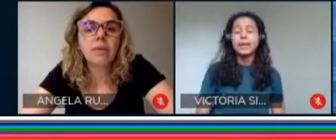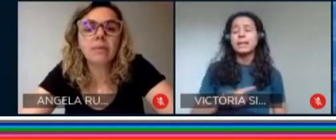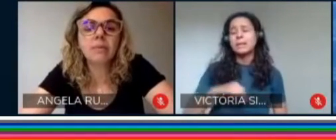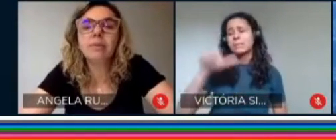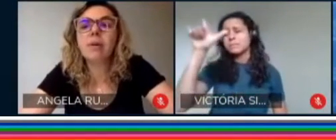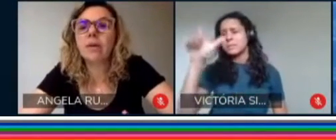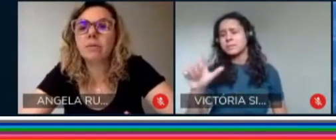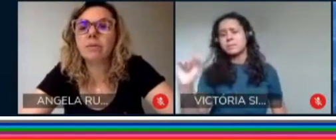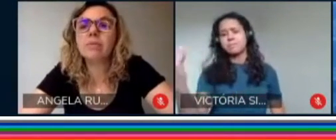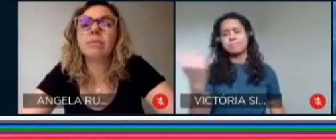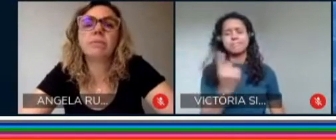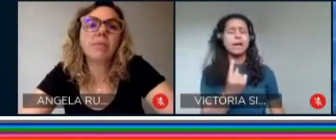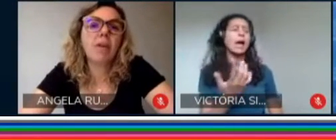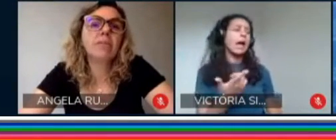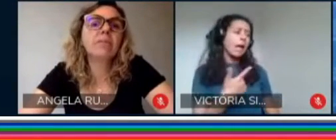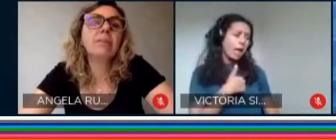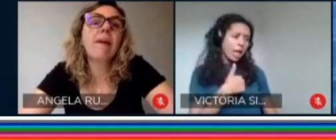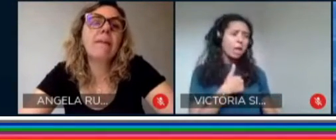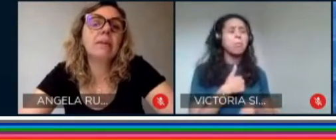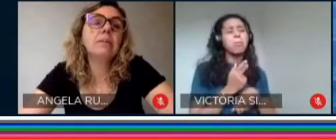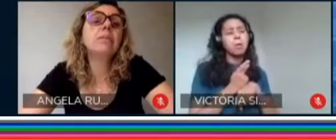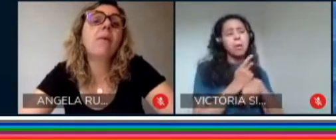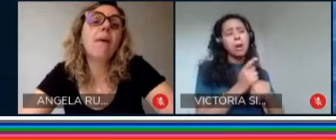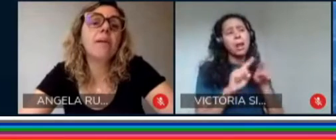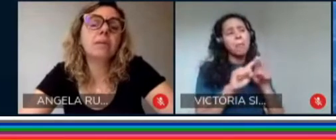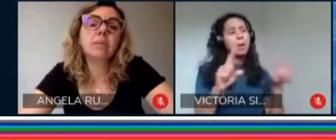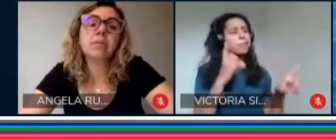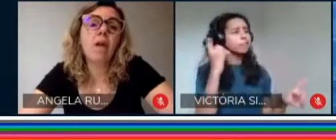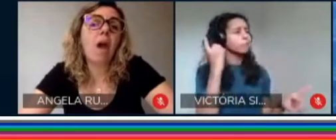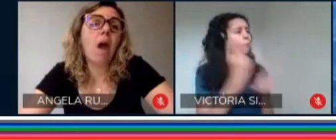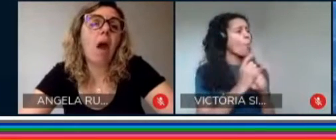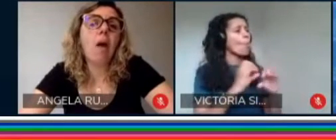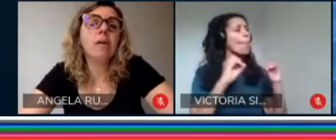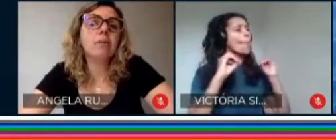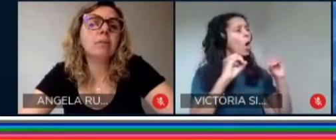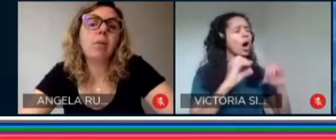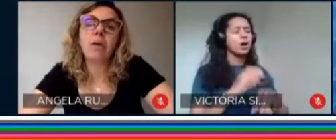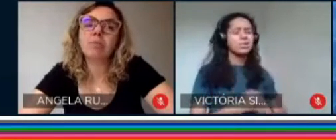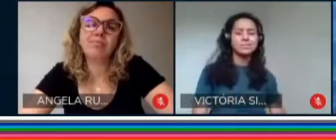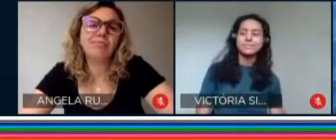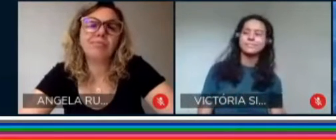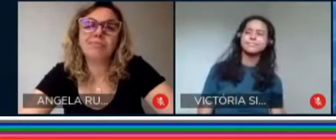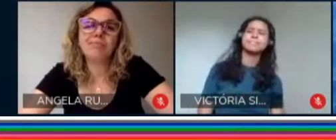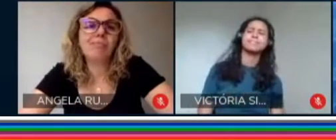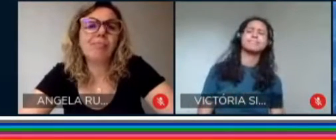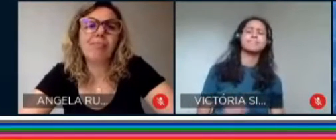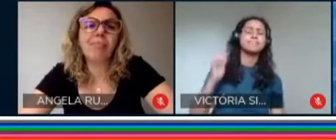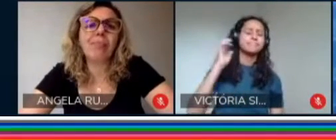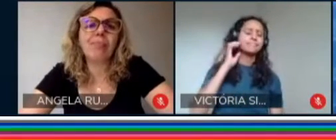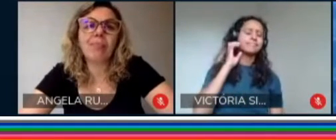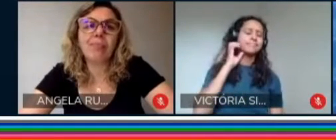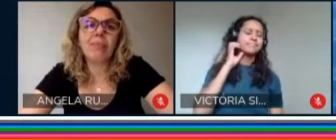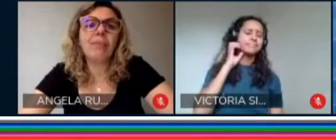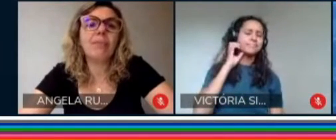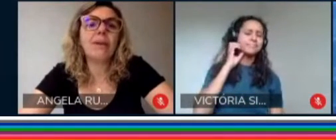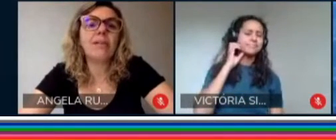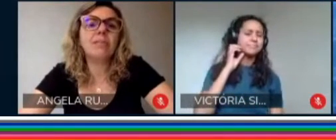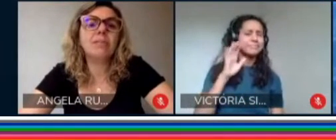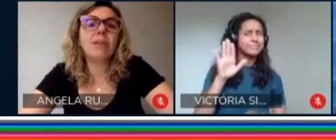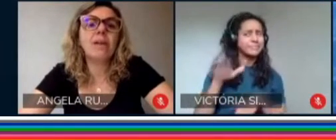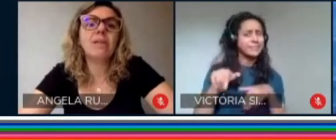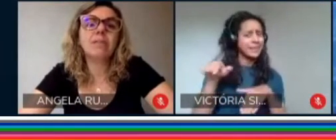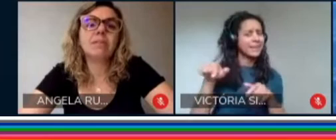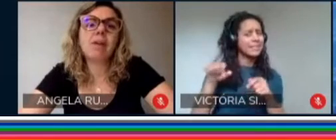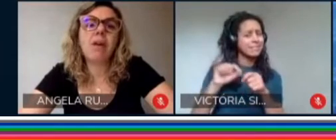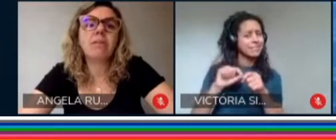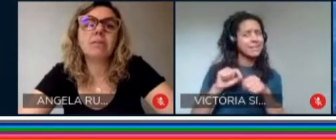não achei nada, né? Normalmente não é real, né? Assim, a pessoa procurou ou muito errado, ou não